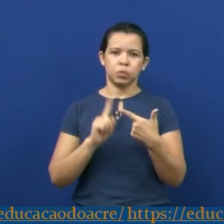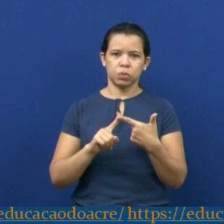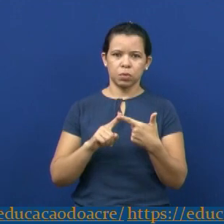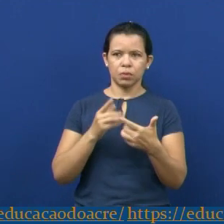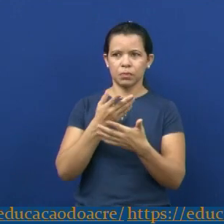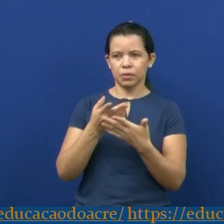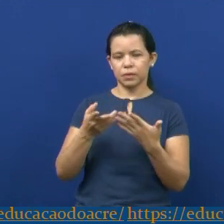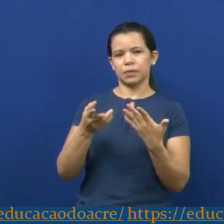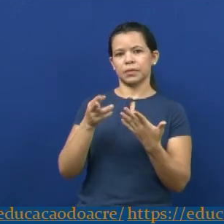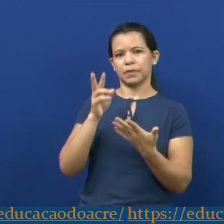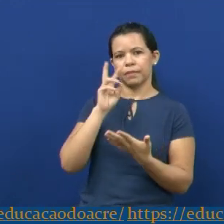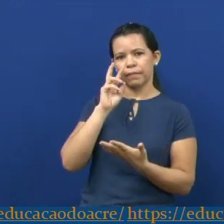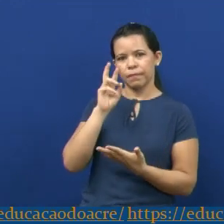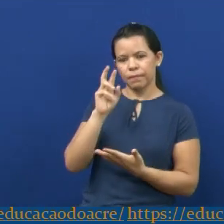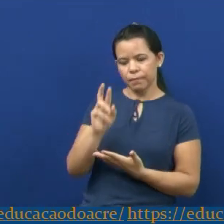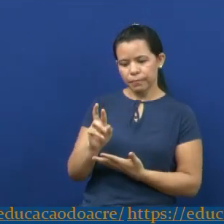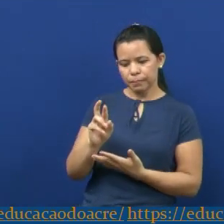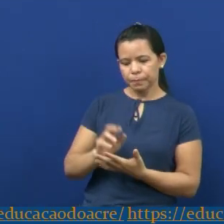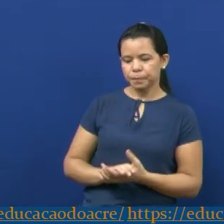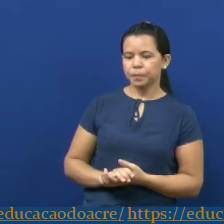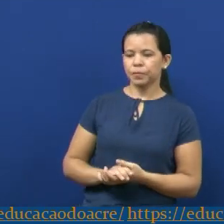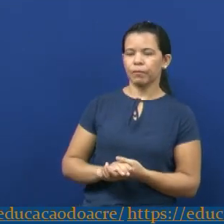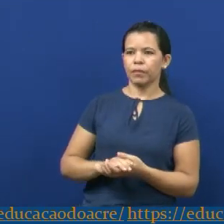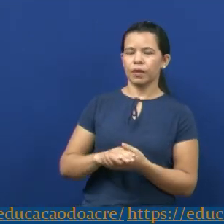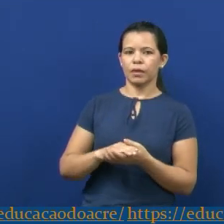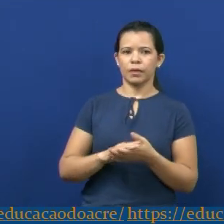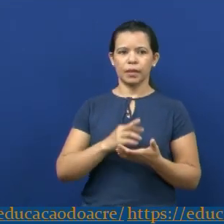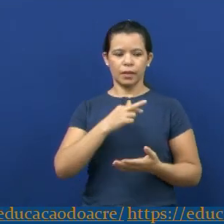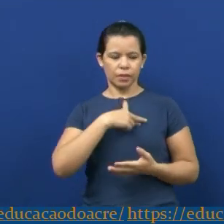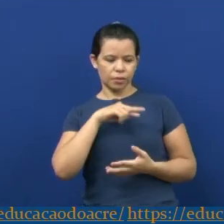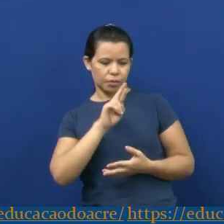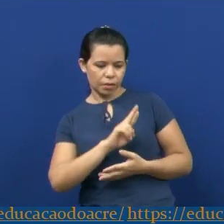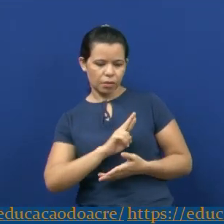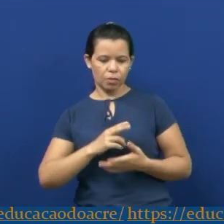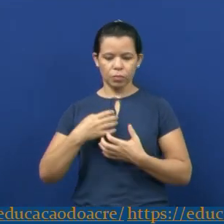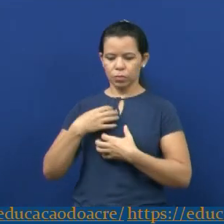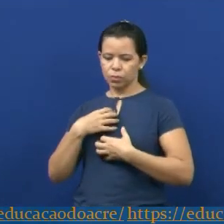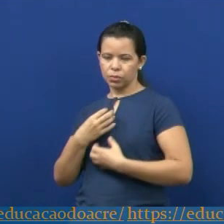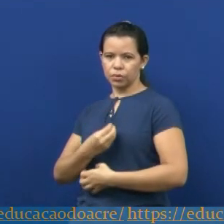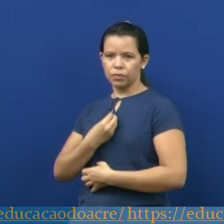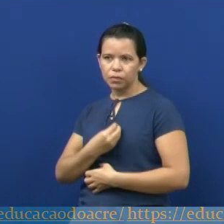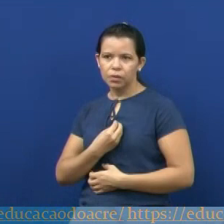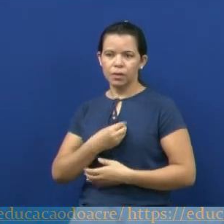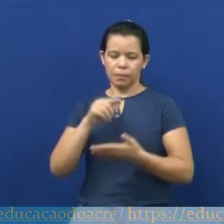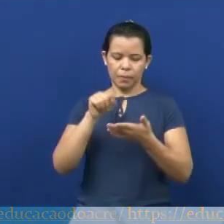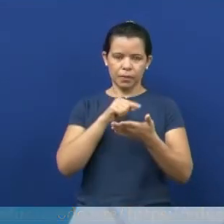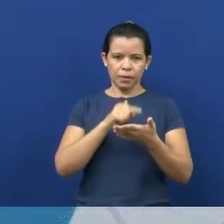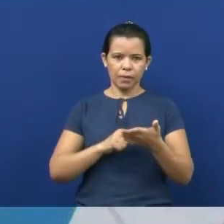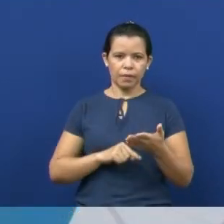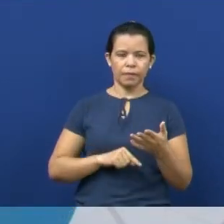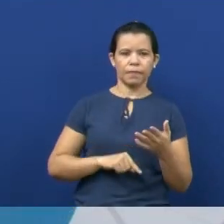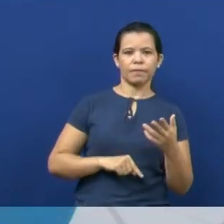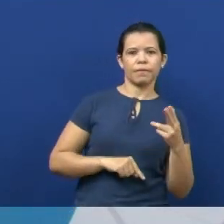olhar religião e filosofia de vida e vão marcar o que é verdadeiro para um e o que é falso para outro,